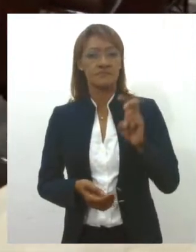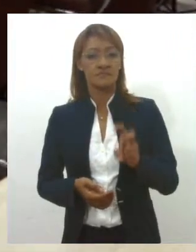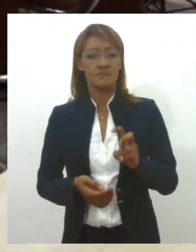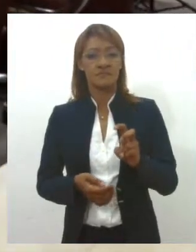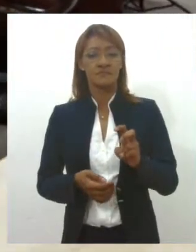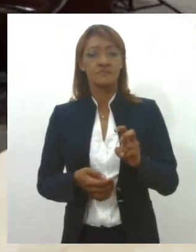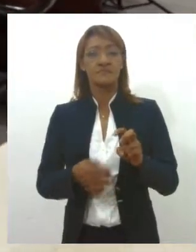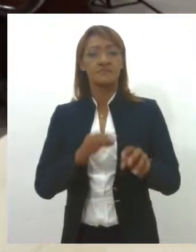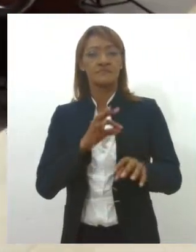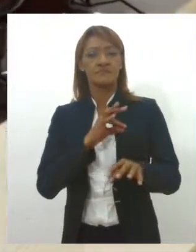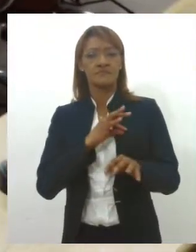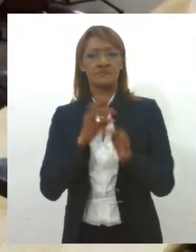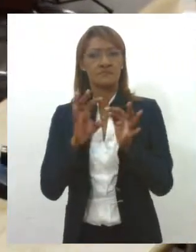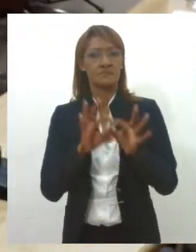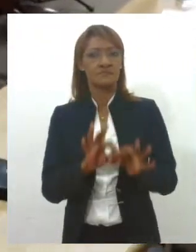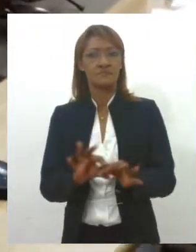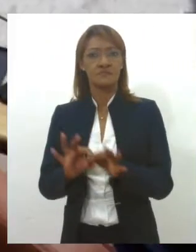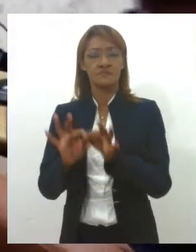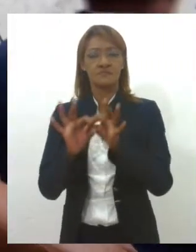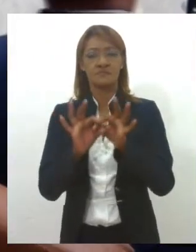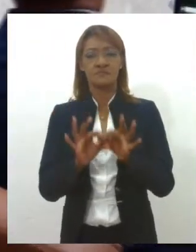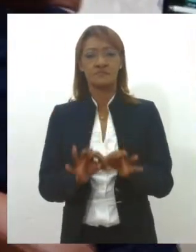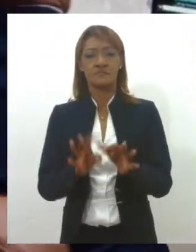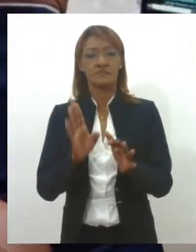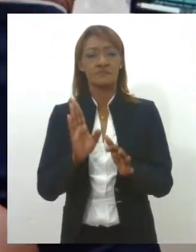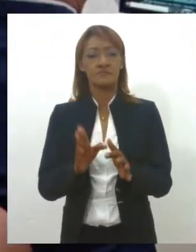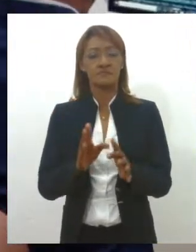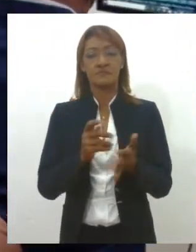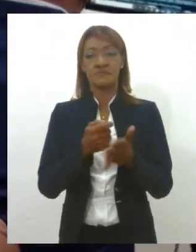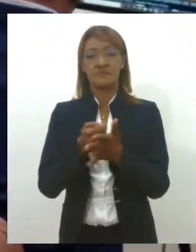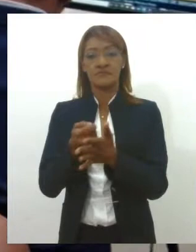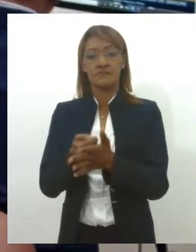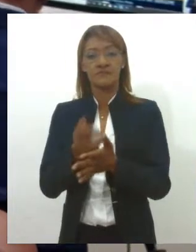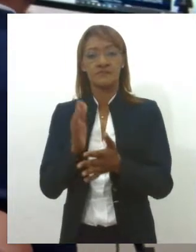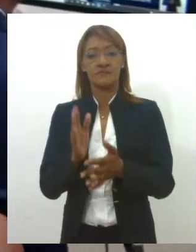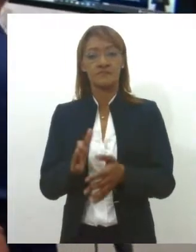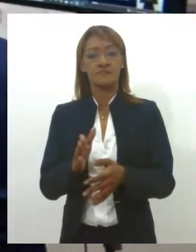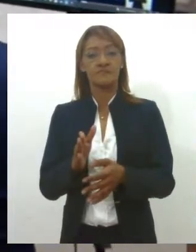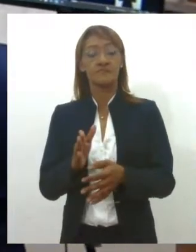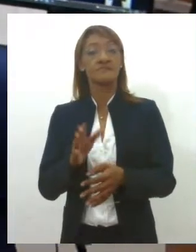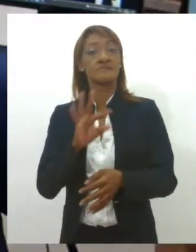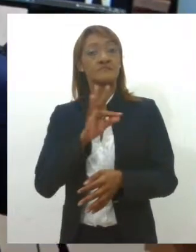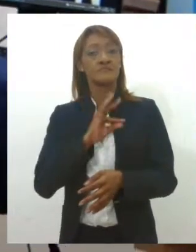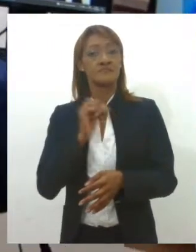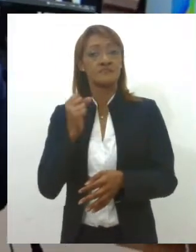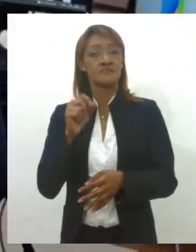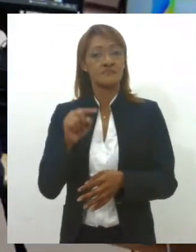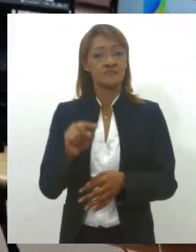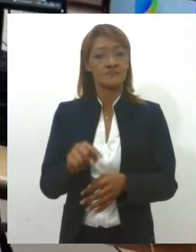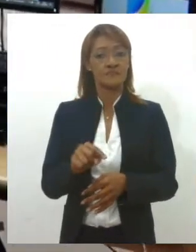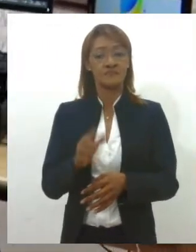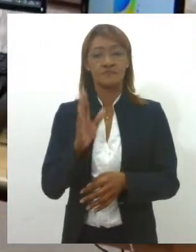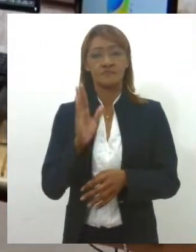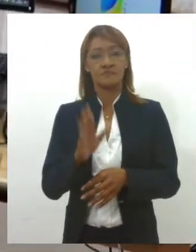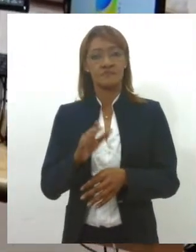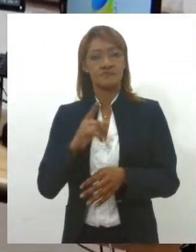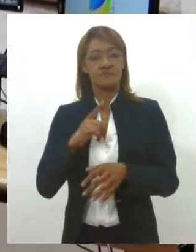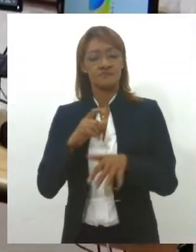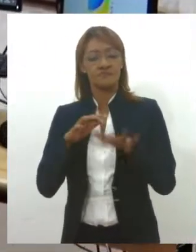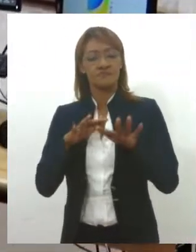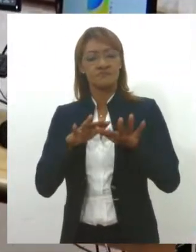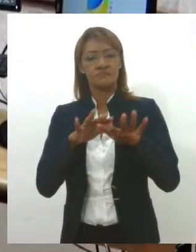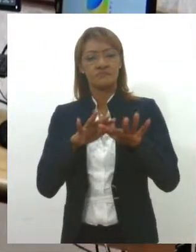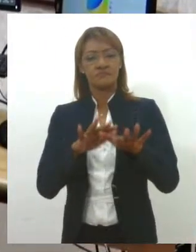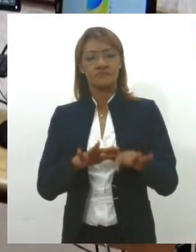polícia unida realizou uma manifestação cobrando alguns benefícios para os militares de Sergipe como resultado da manifestação as